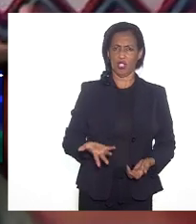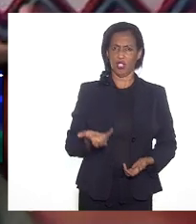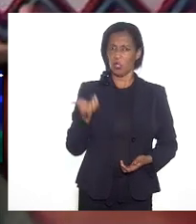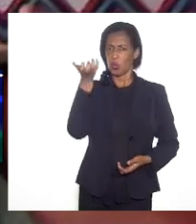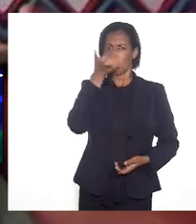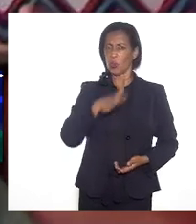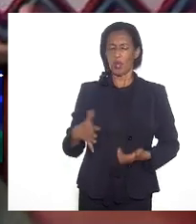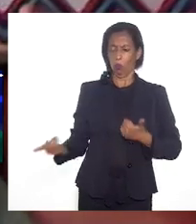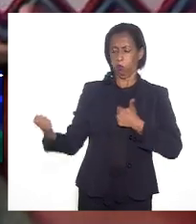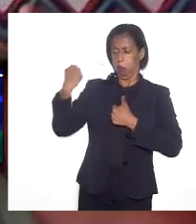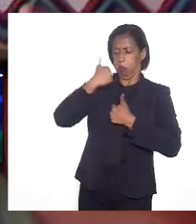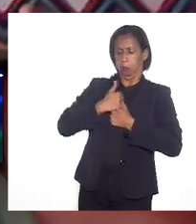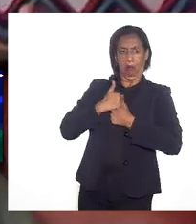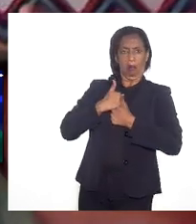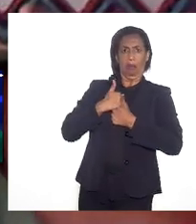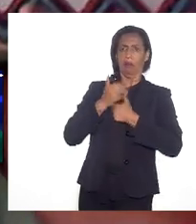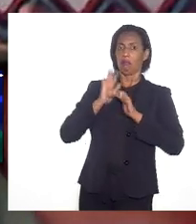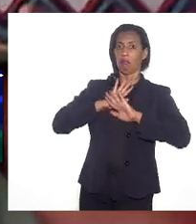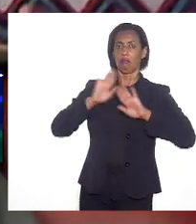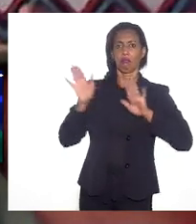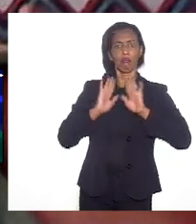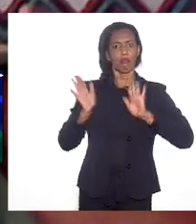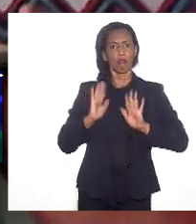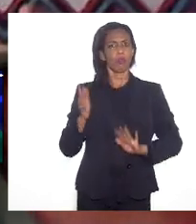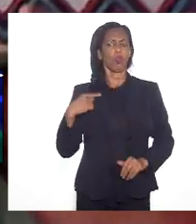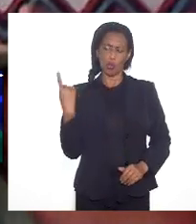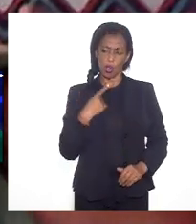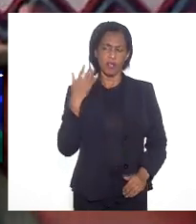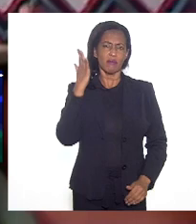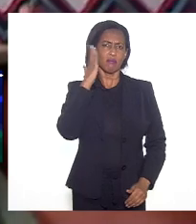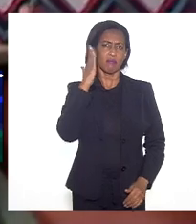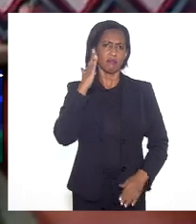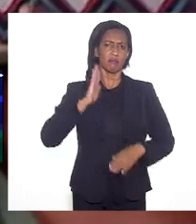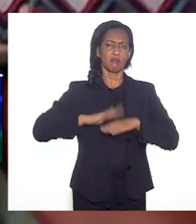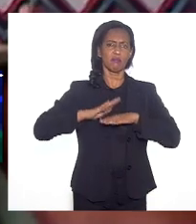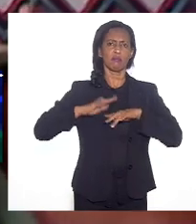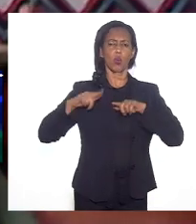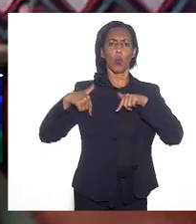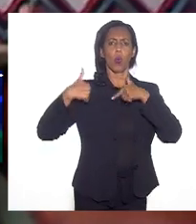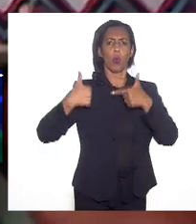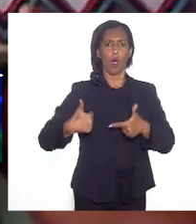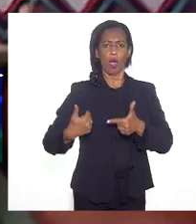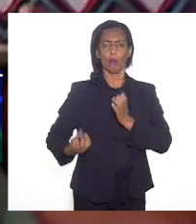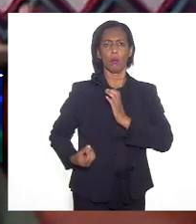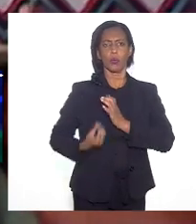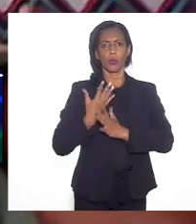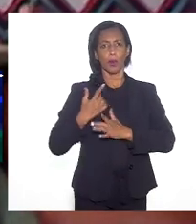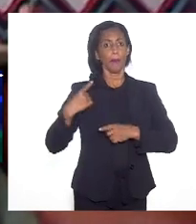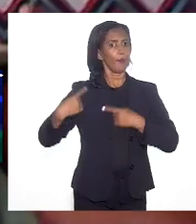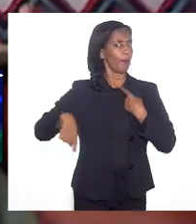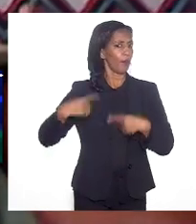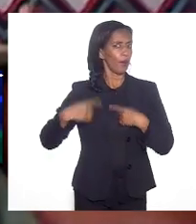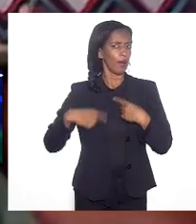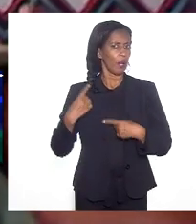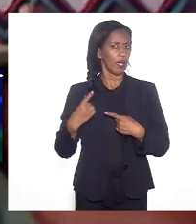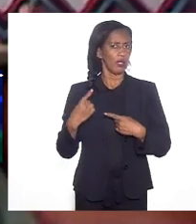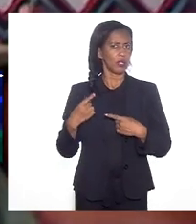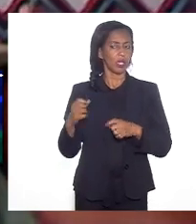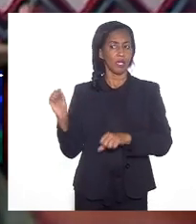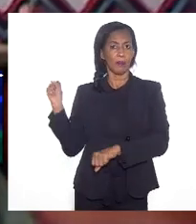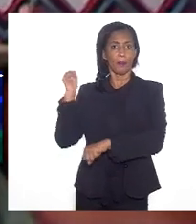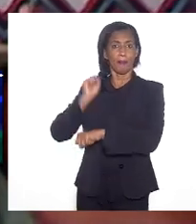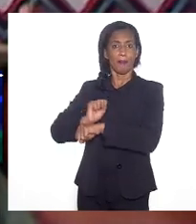falem por nós. Nós sabemos muito bem falar e produzir política para que a gente deixe de morrer